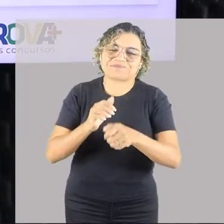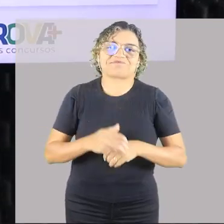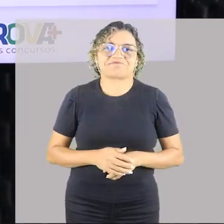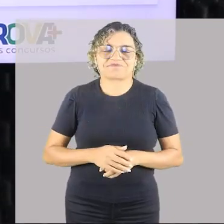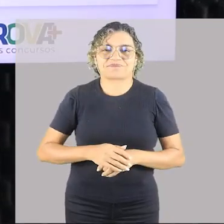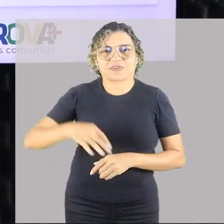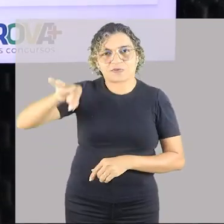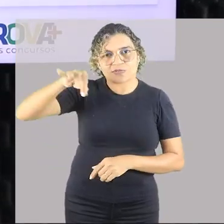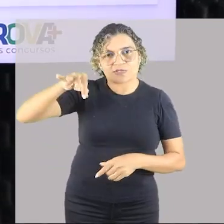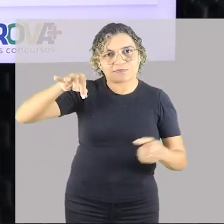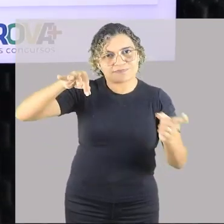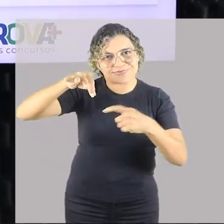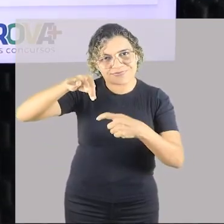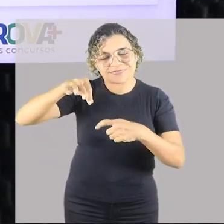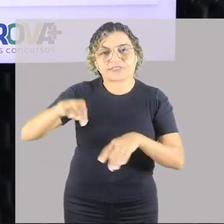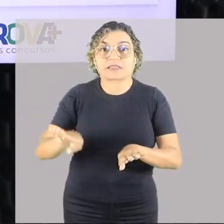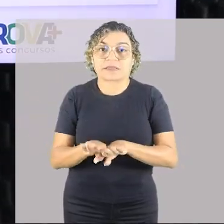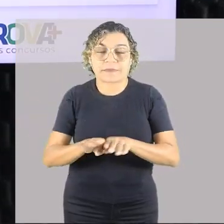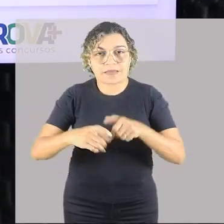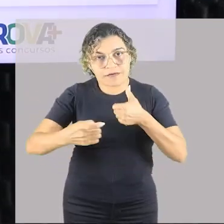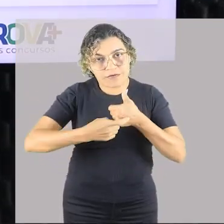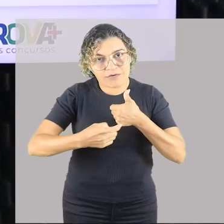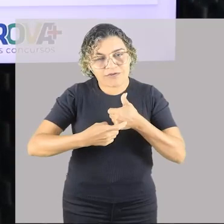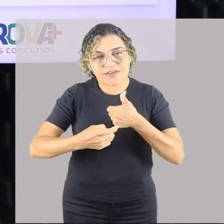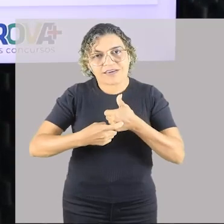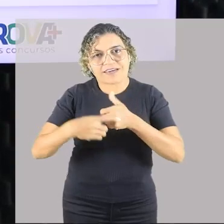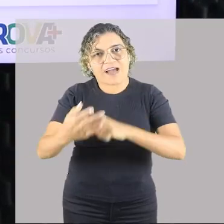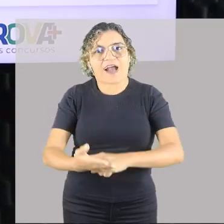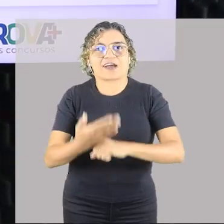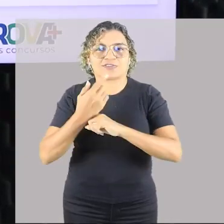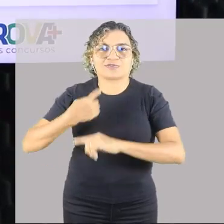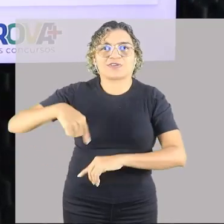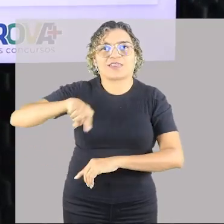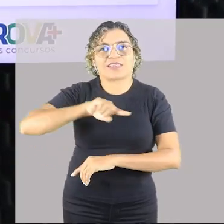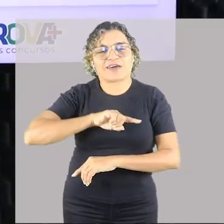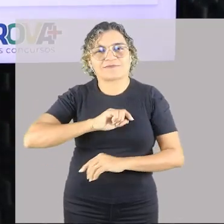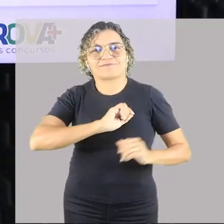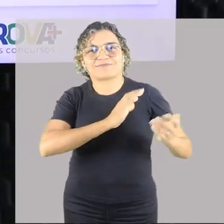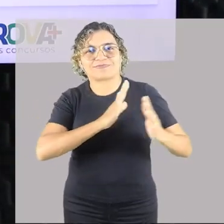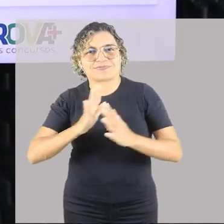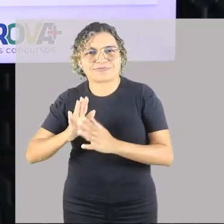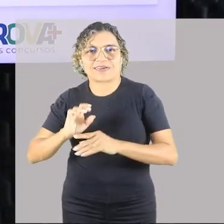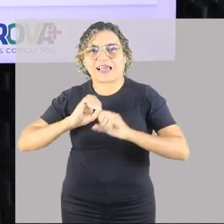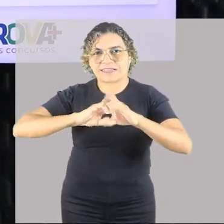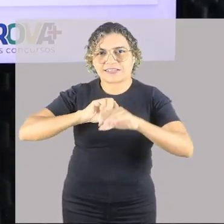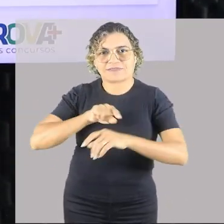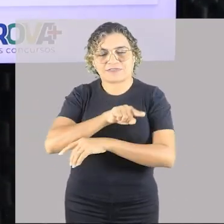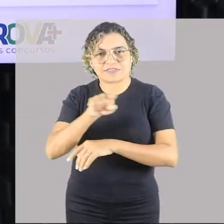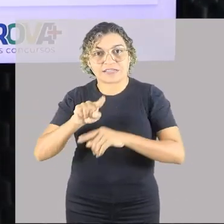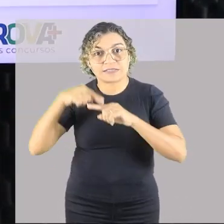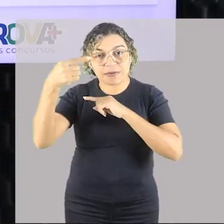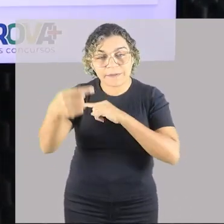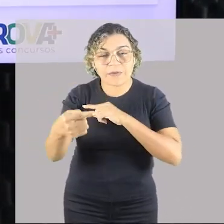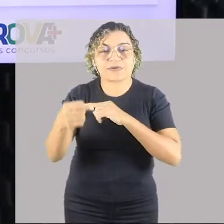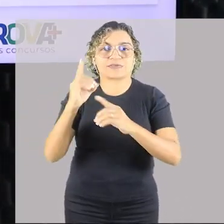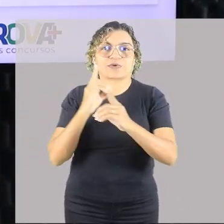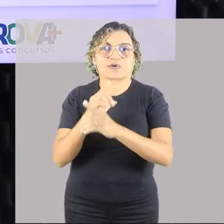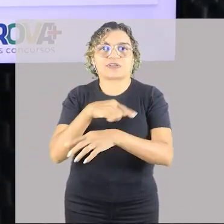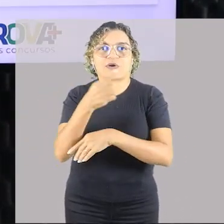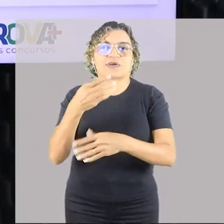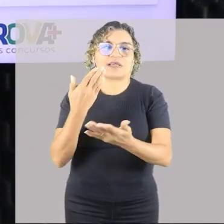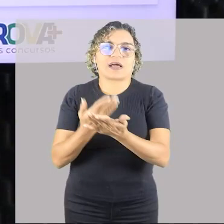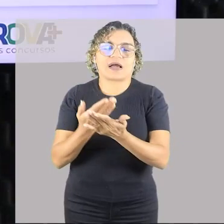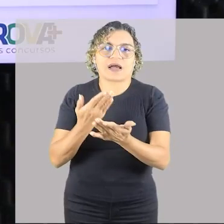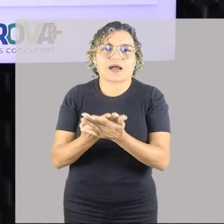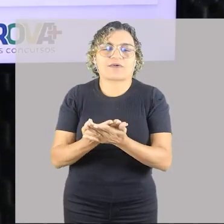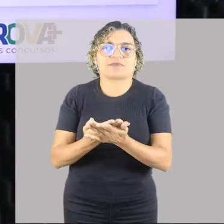redes sociais, ativar o sininho, dar um like nesse vídeo, que dá uma força para a gente que está aqui produzindo esse conteúdo para você. A gente se vê na última aula